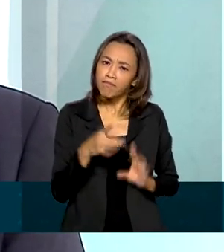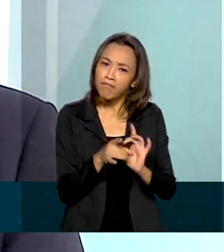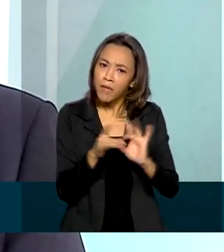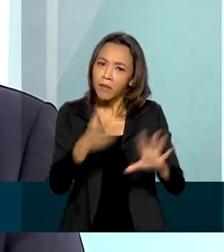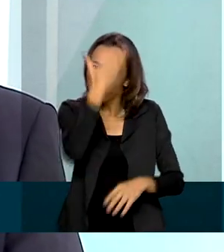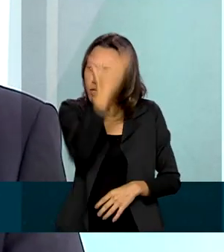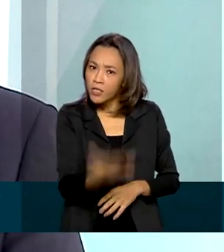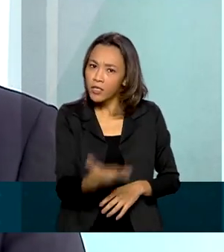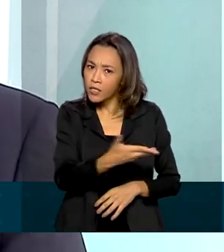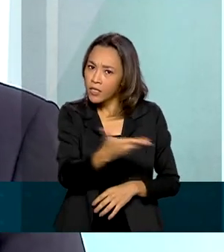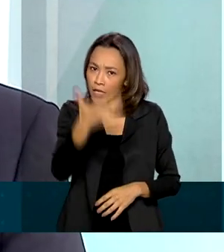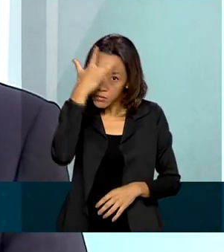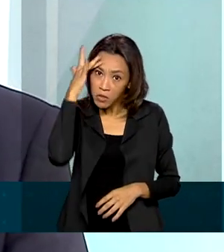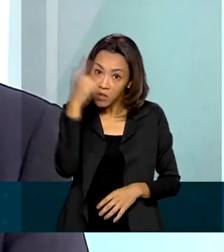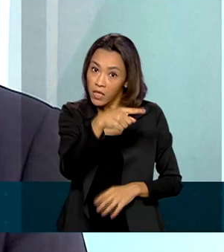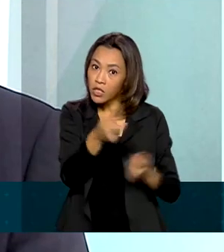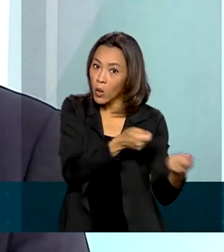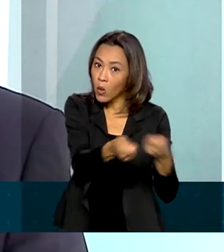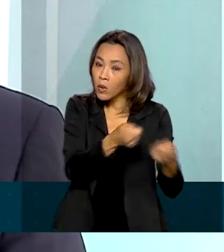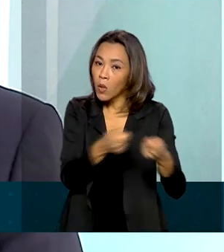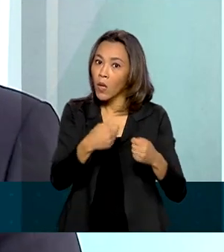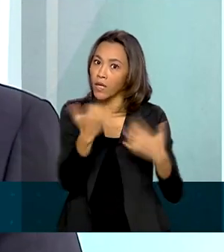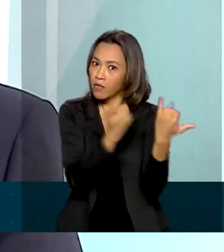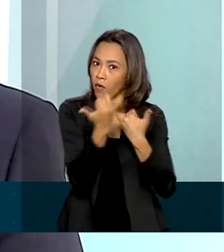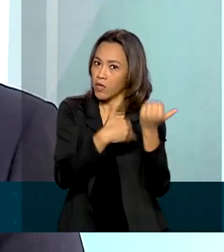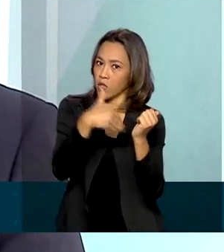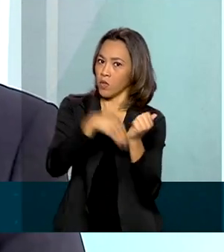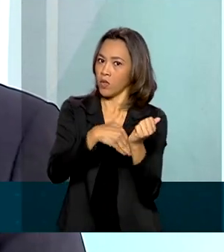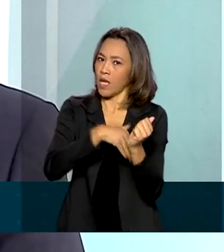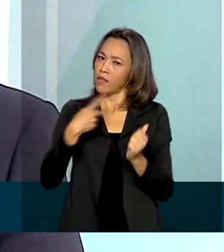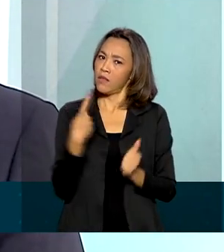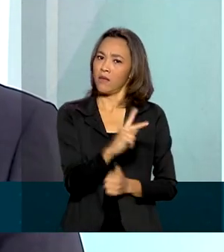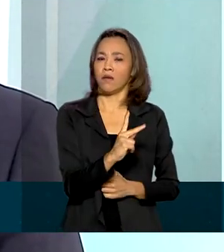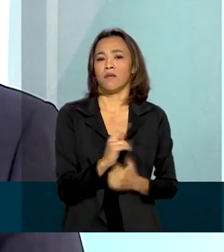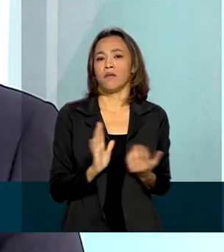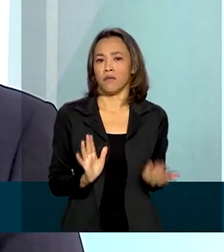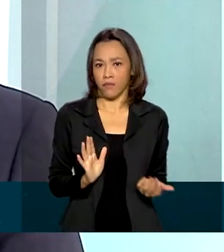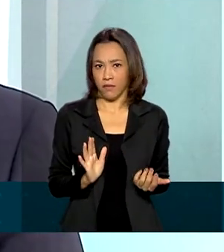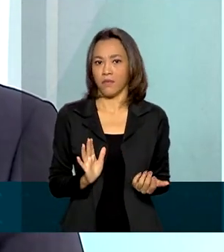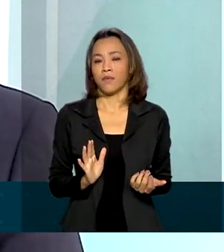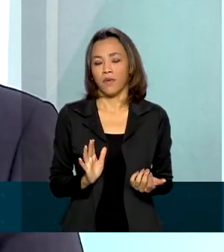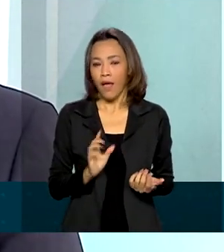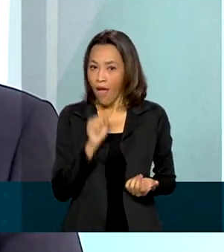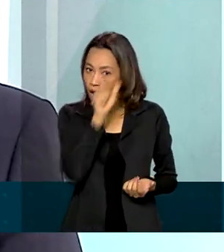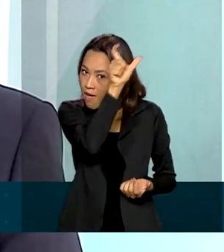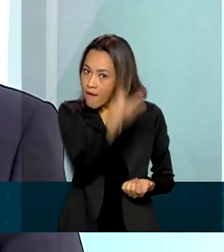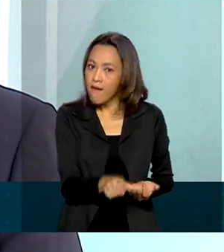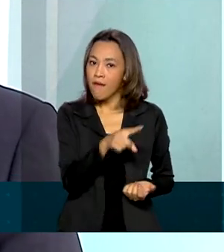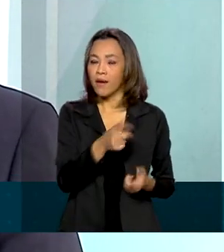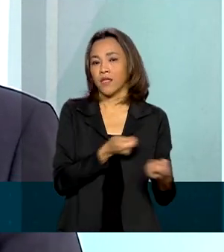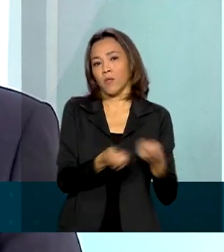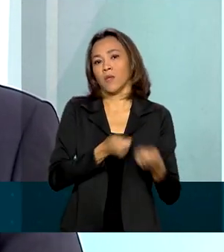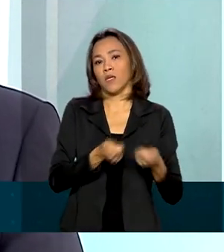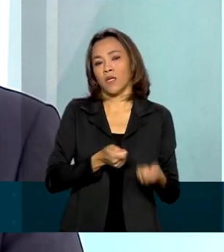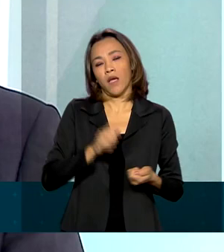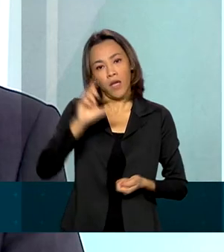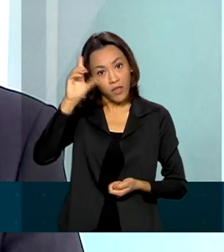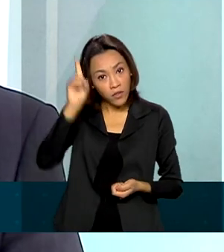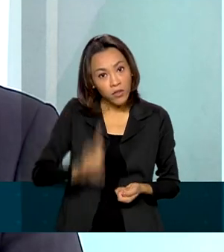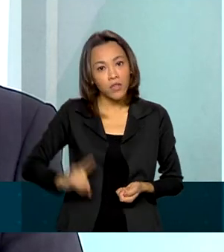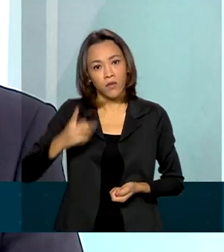ele controle seus dados. Os dados são dos cidadãs. Então, eles têm que fazer este controle. Eles têm direito